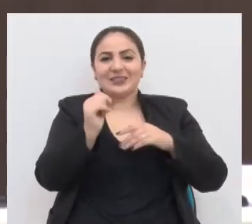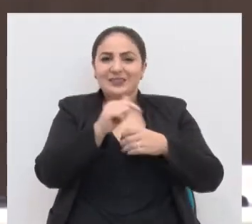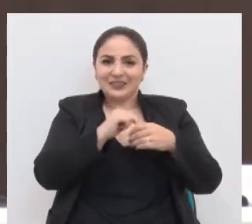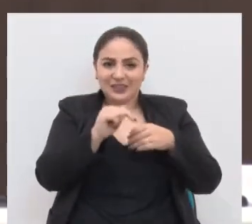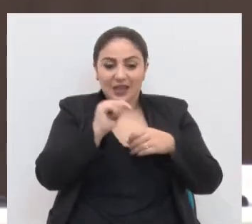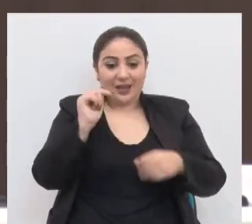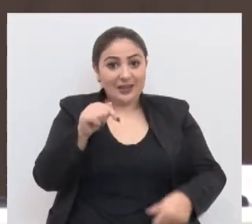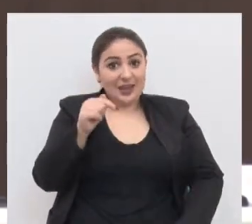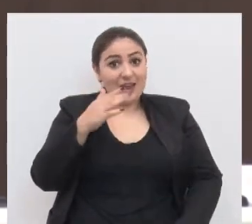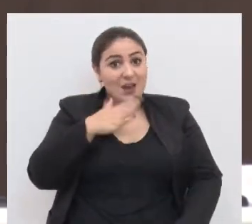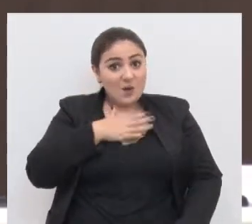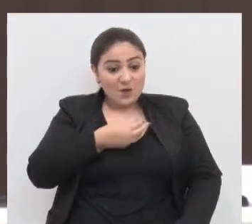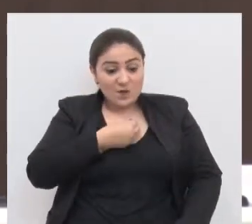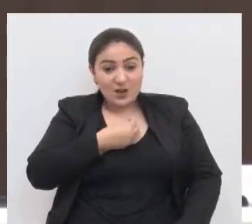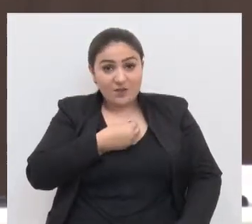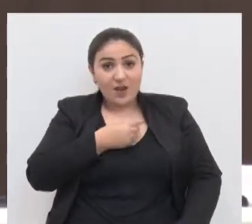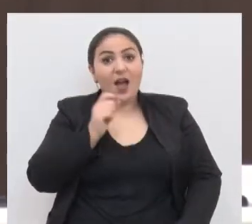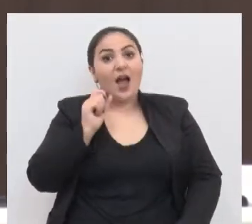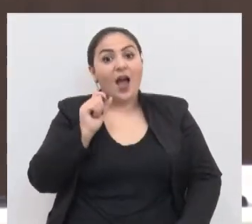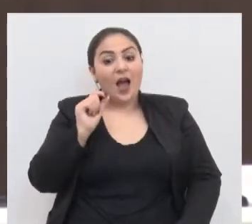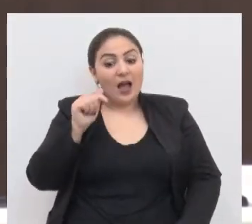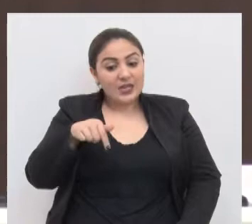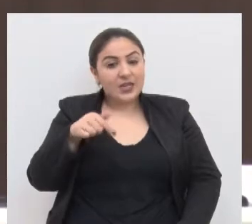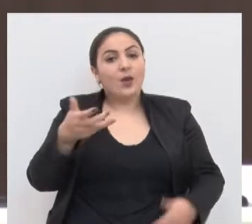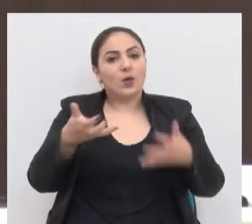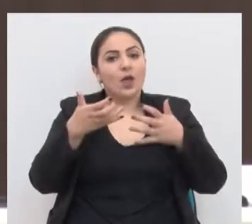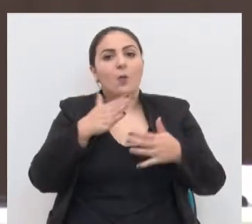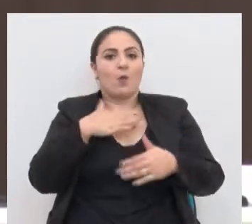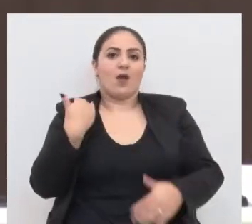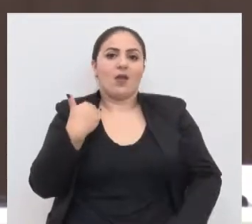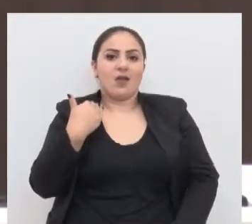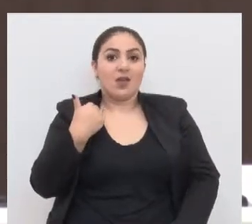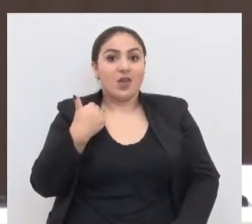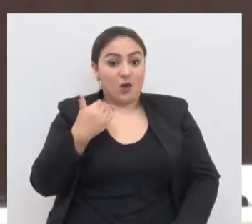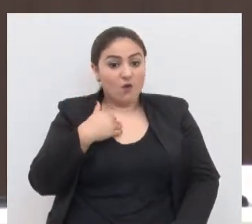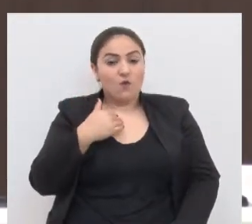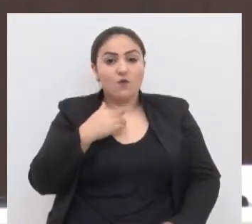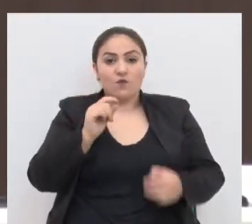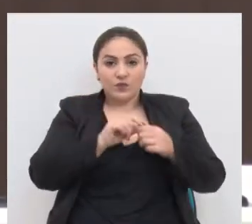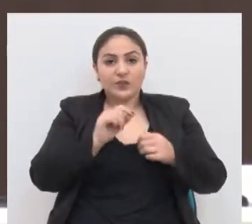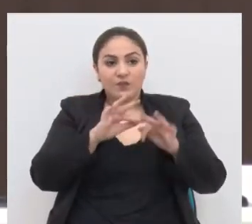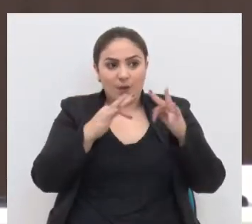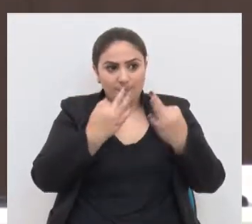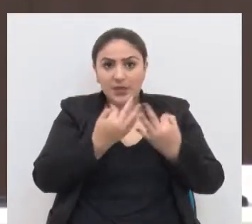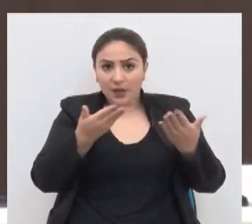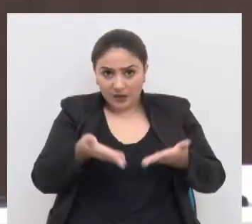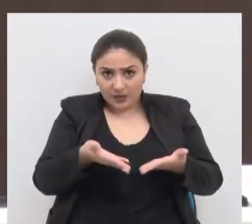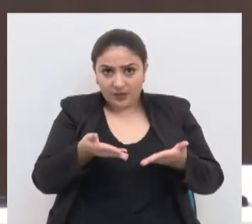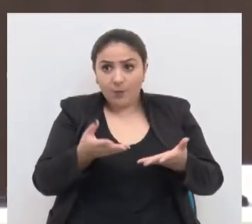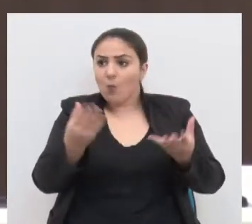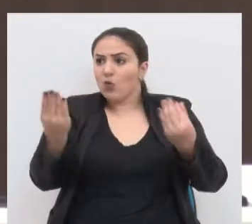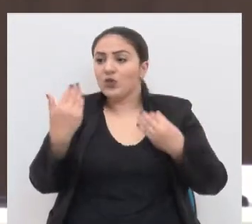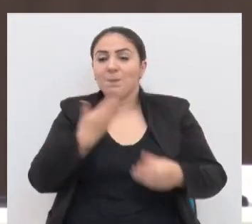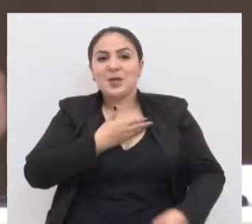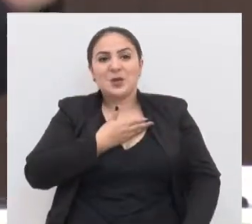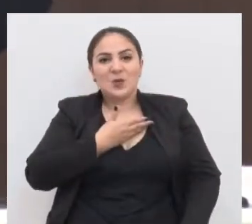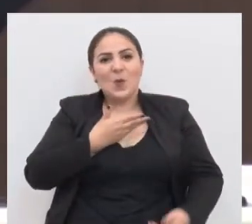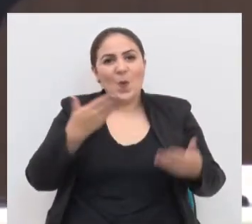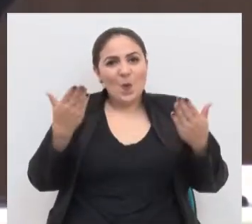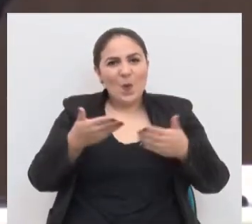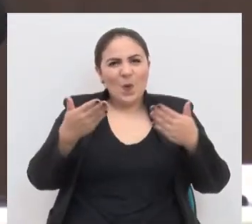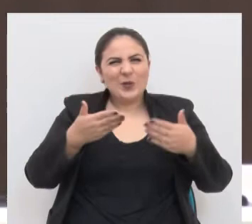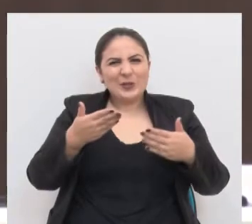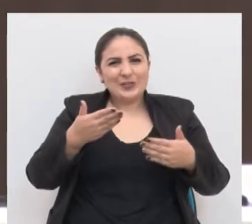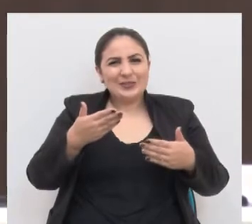cidade. Aqui eu vivo, aqui eu quero morrer. Fiz família, tenho família aqui, tenho muitos amigos.